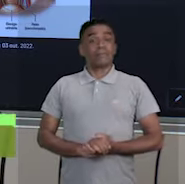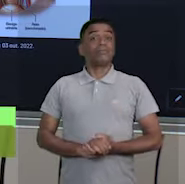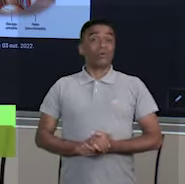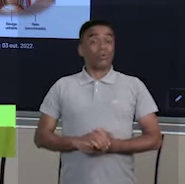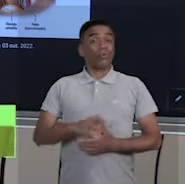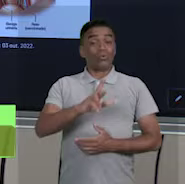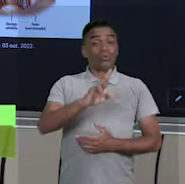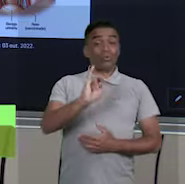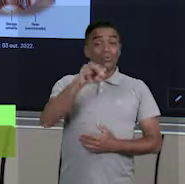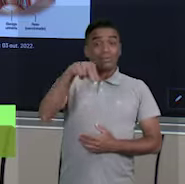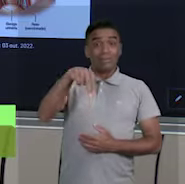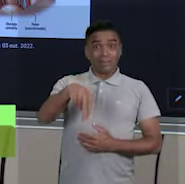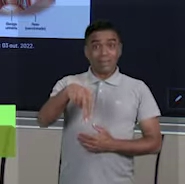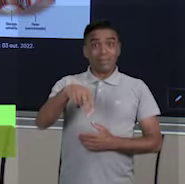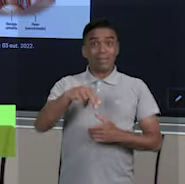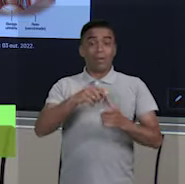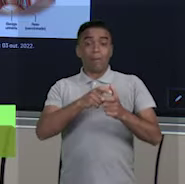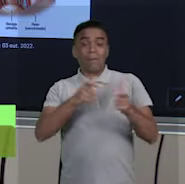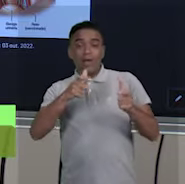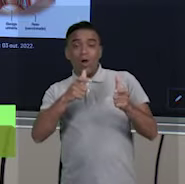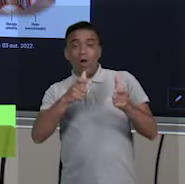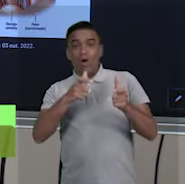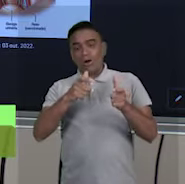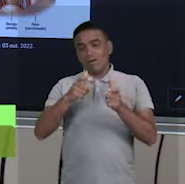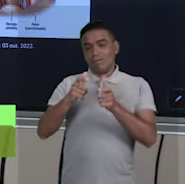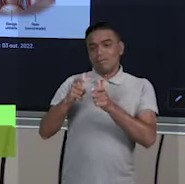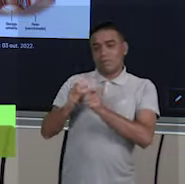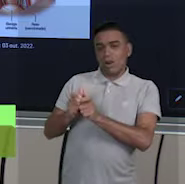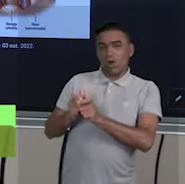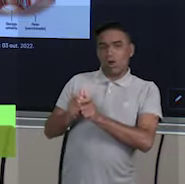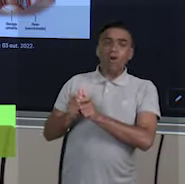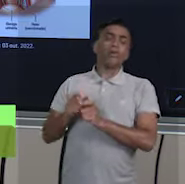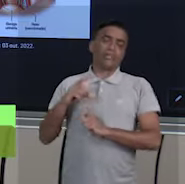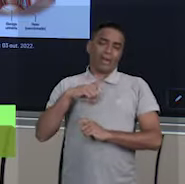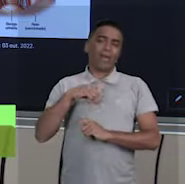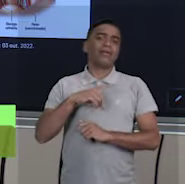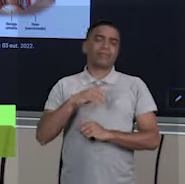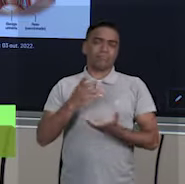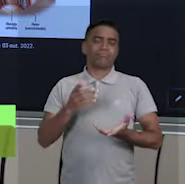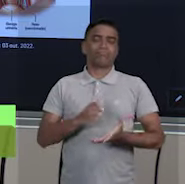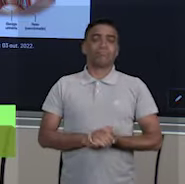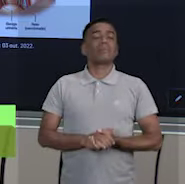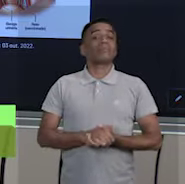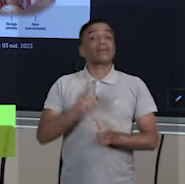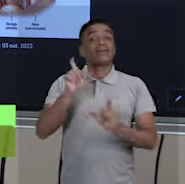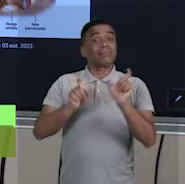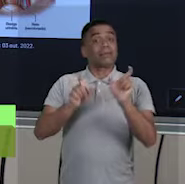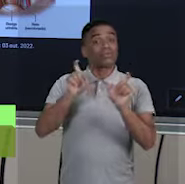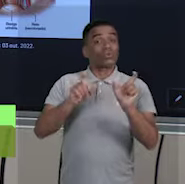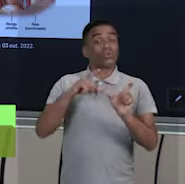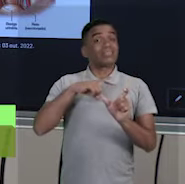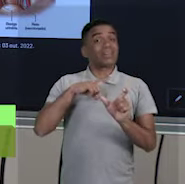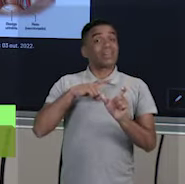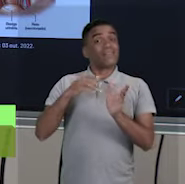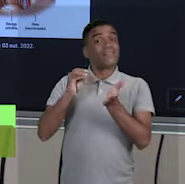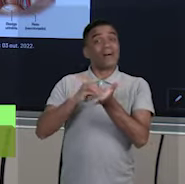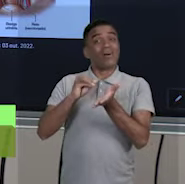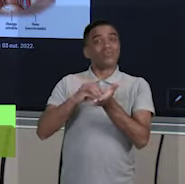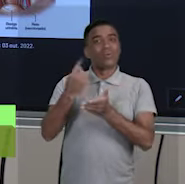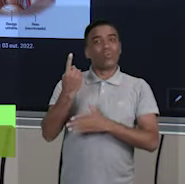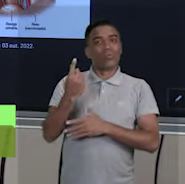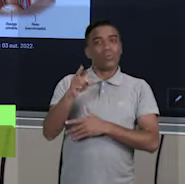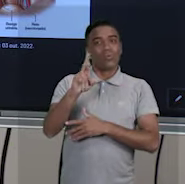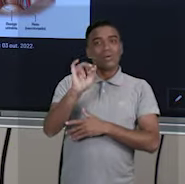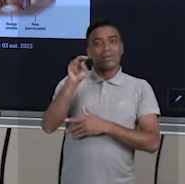maior que o outro, geralmente tem uma diferença pequena, mas tem diferença. Tem algumas pessoas que não têm, né, um rim, seja